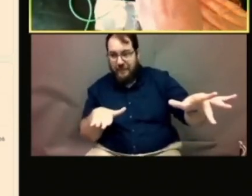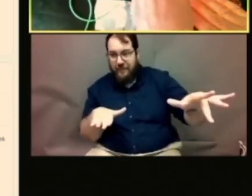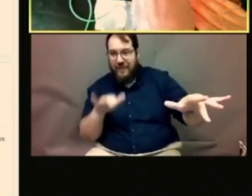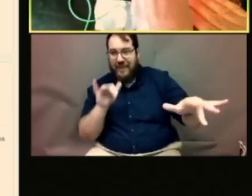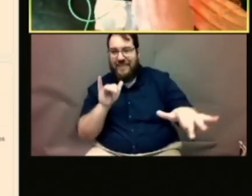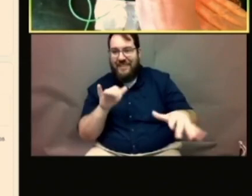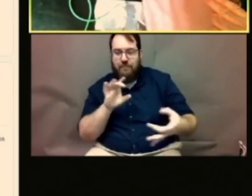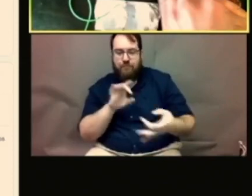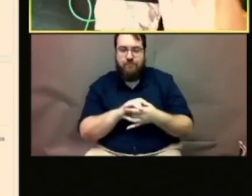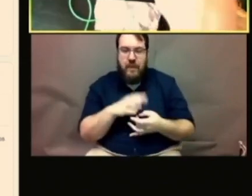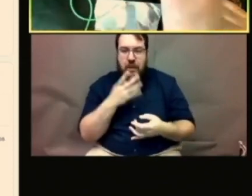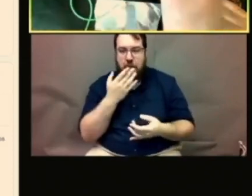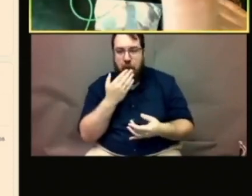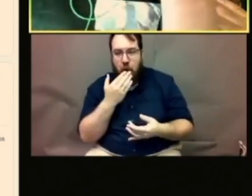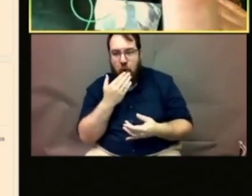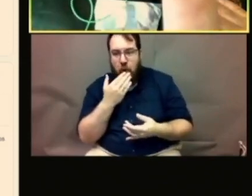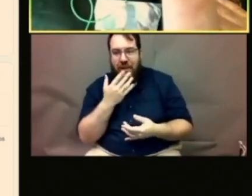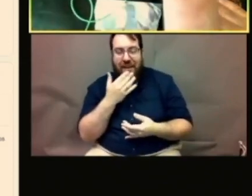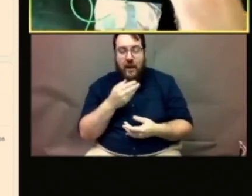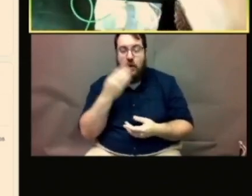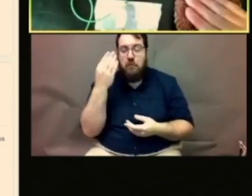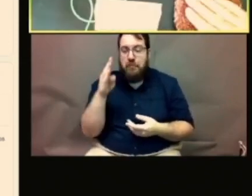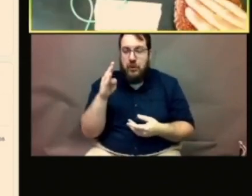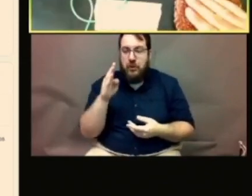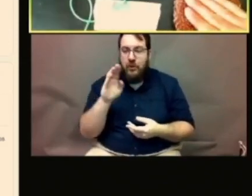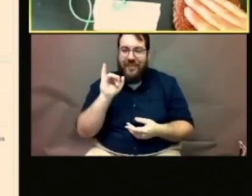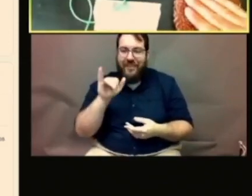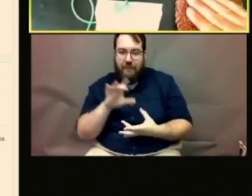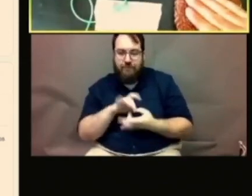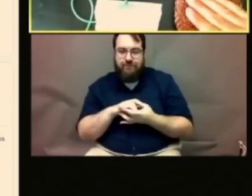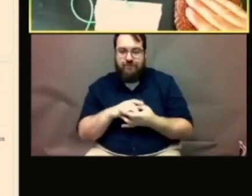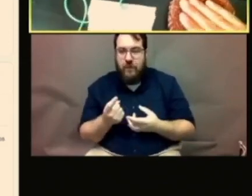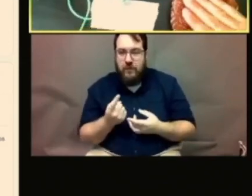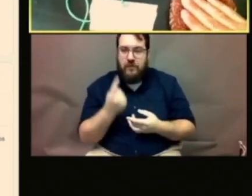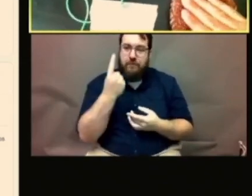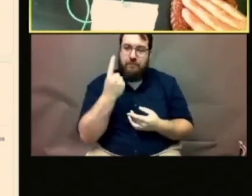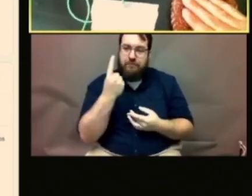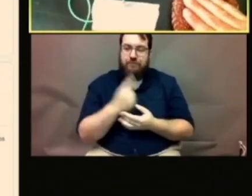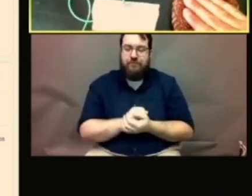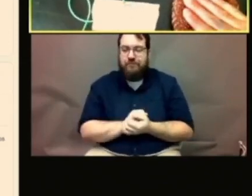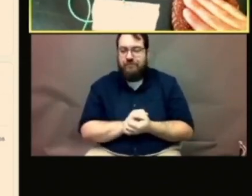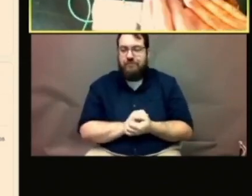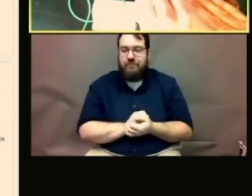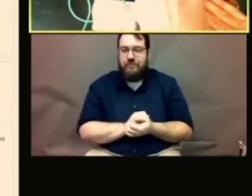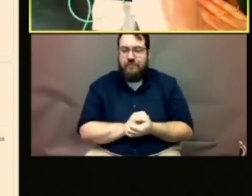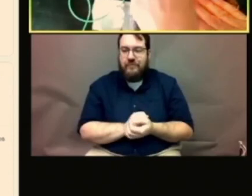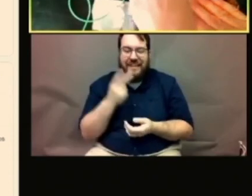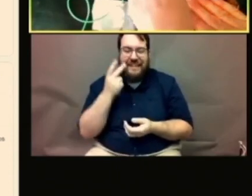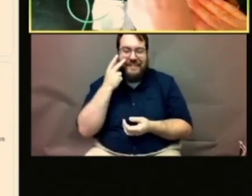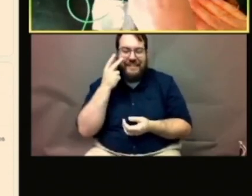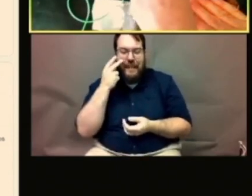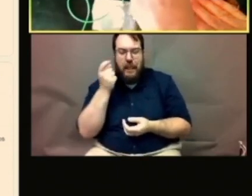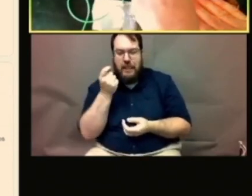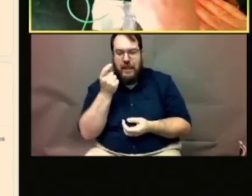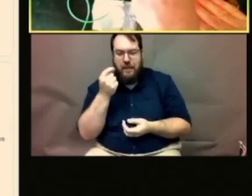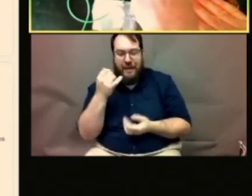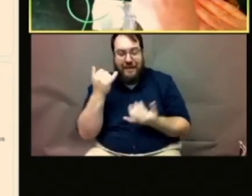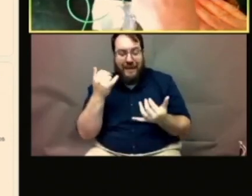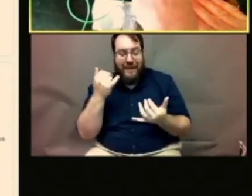encostar nessa outra, que está conectada ao fio azul, que é conectado à função de ir para cima,